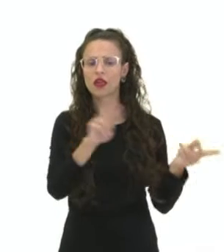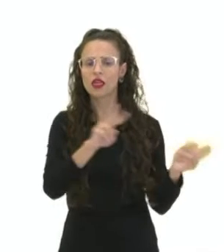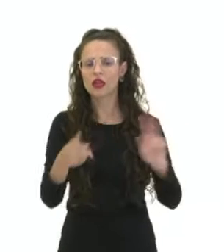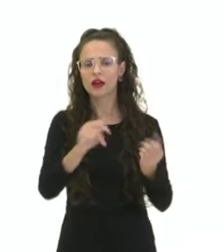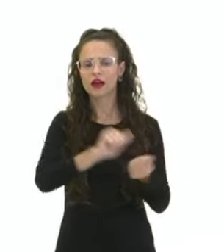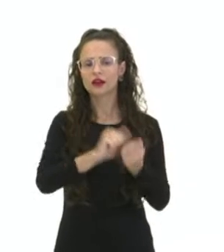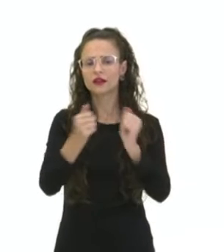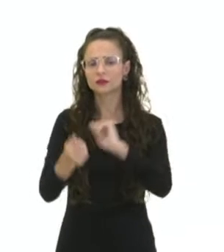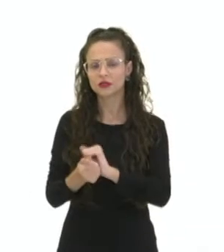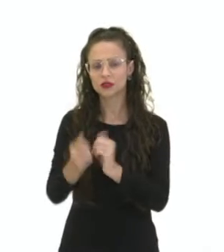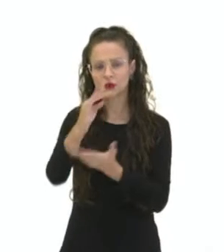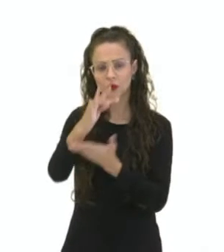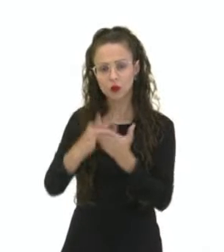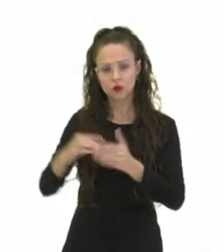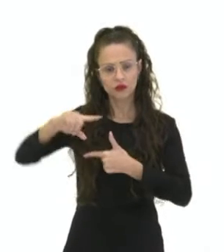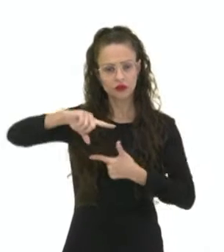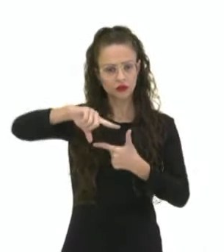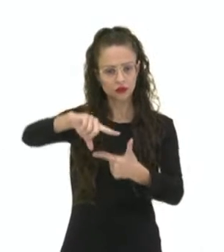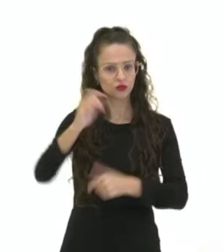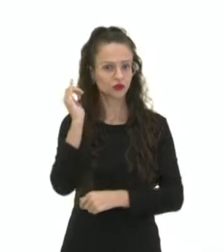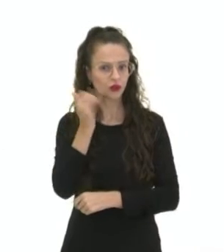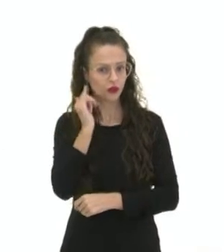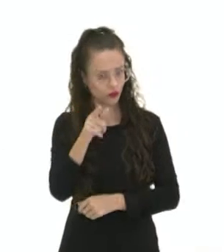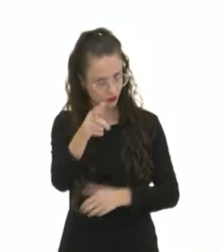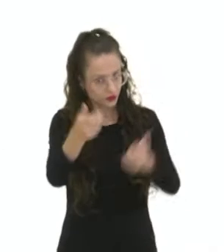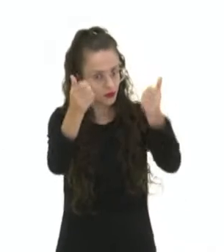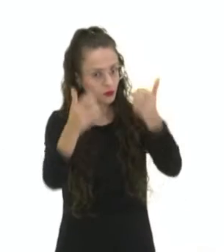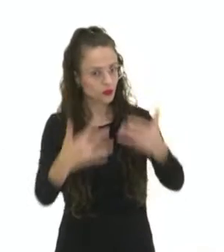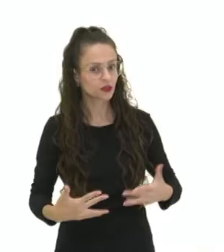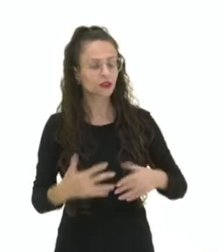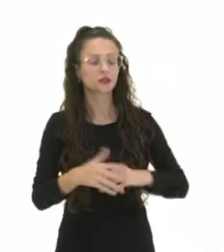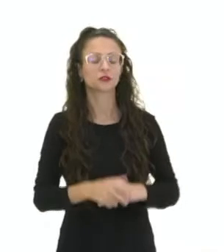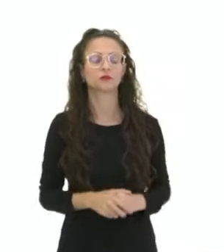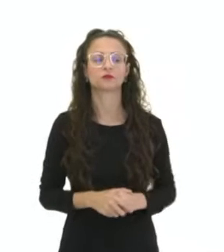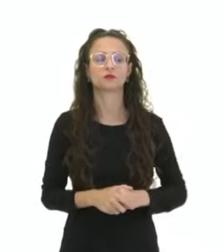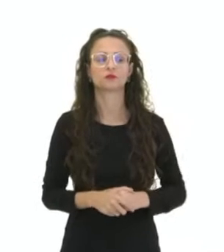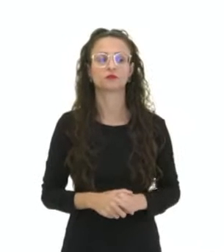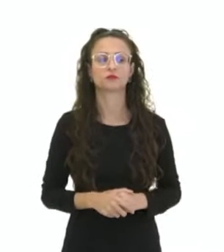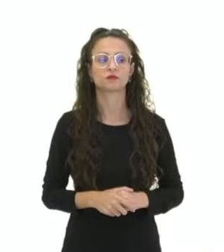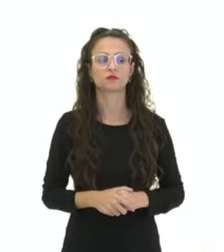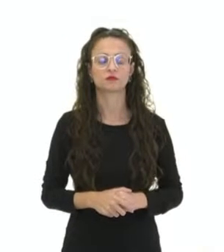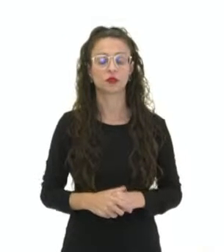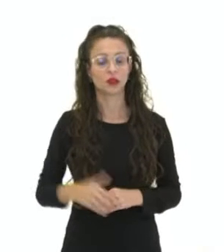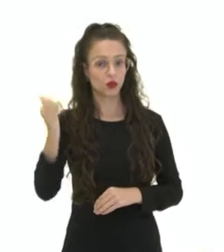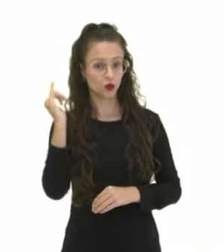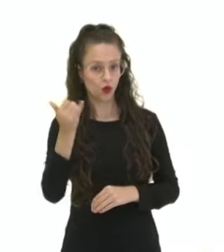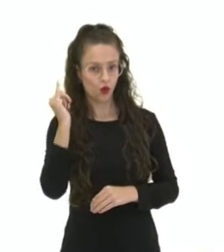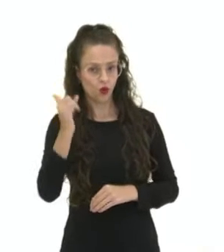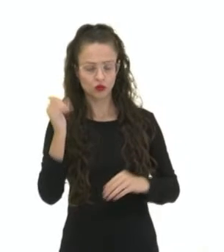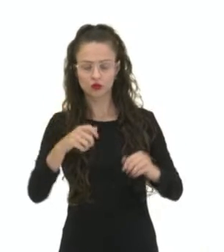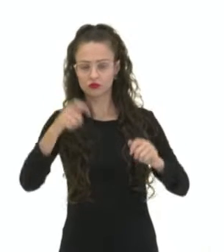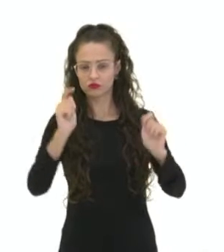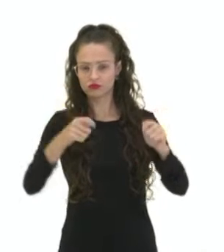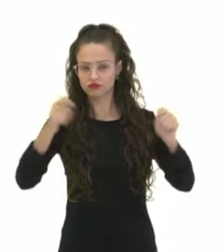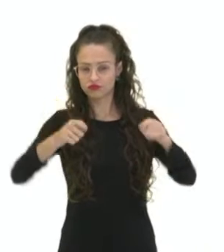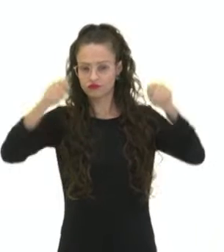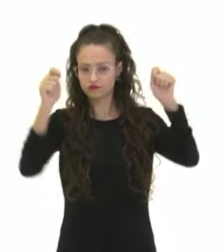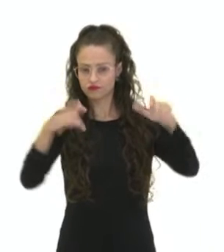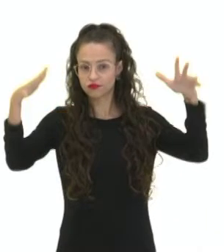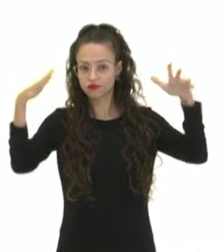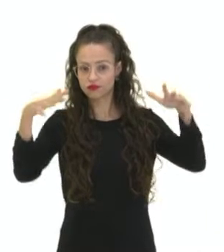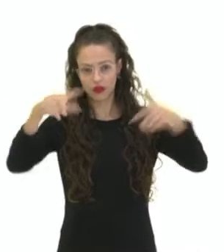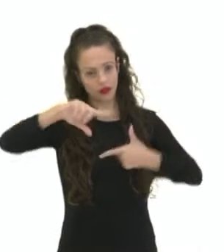fada tradicionais? Justifique. Em um conto de fada clássico,